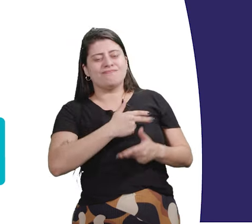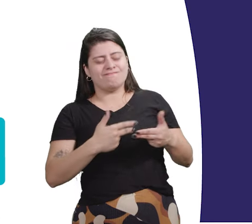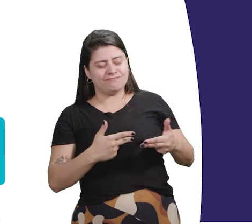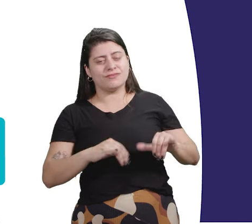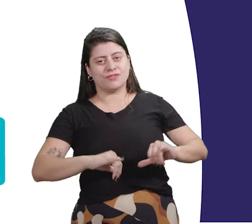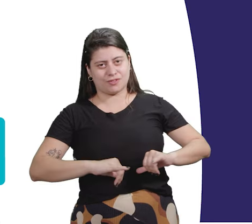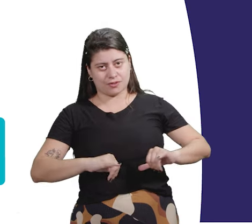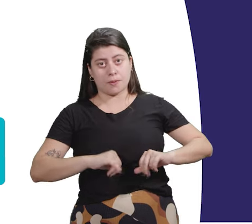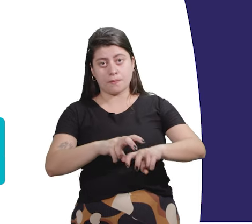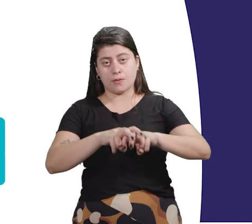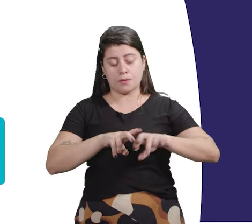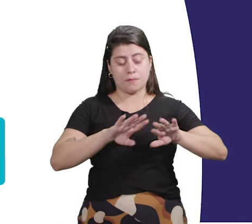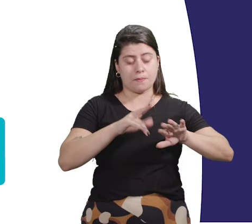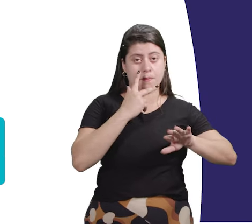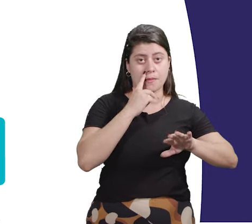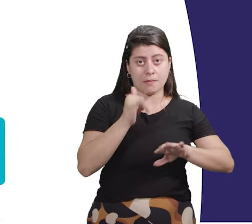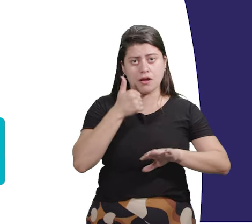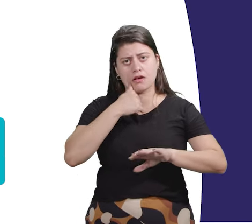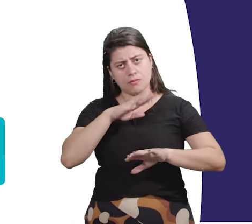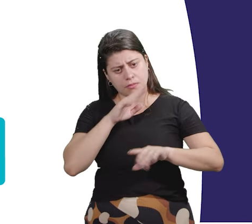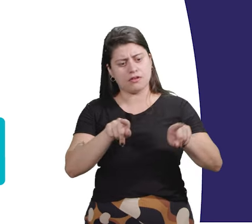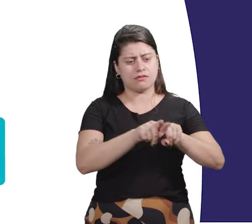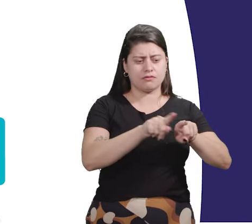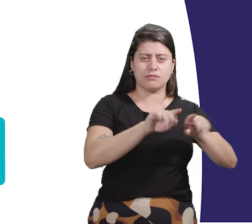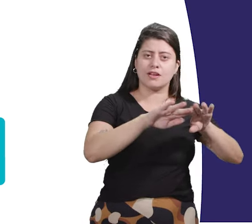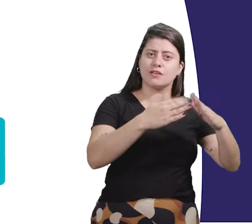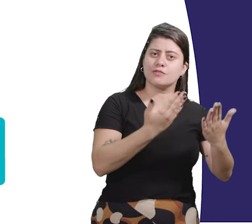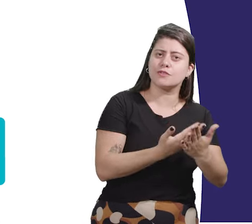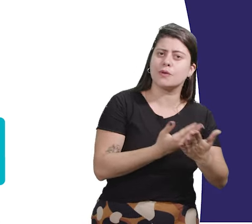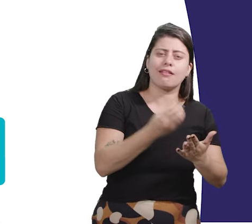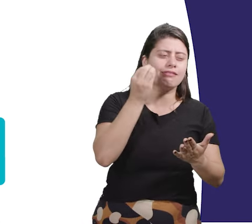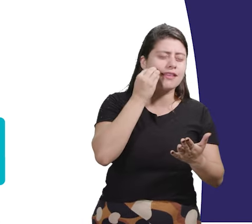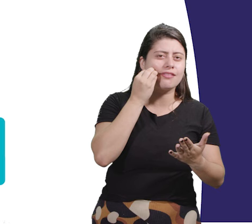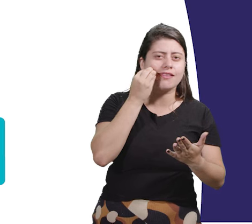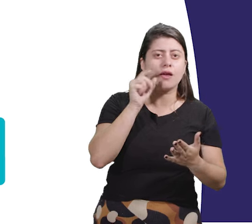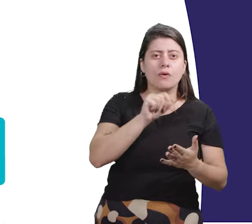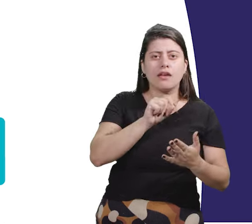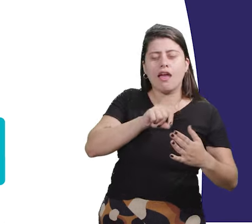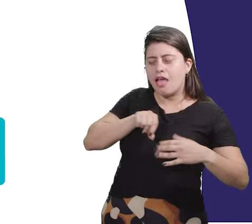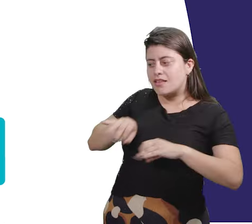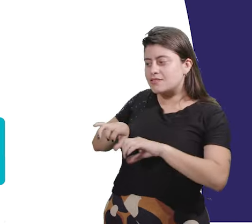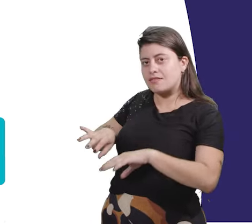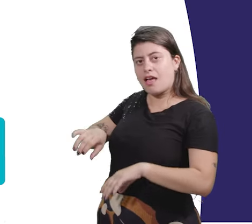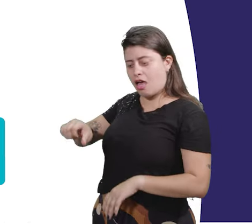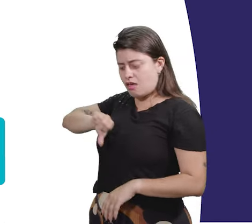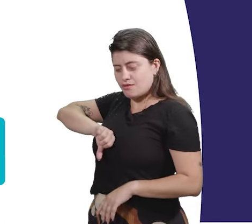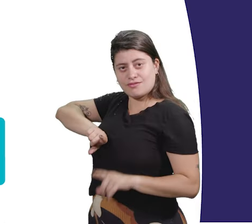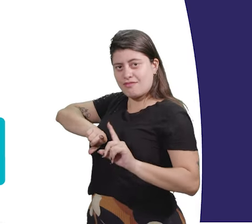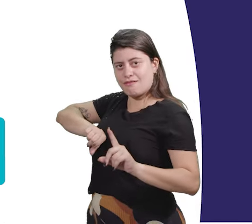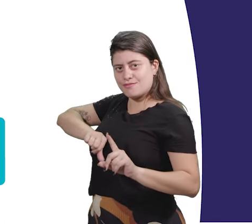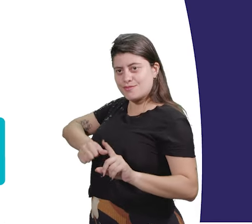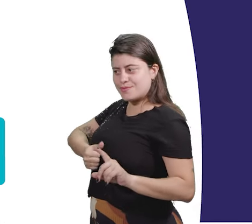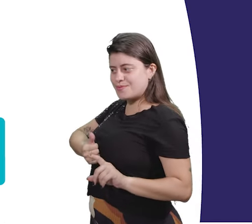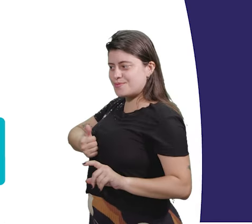um fortalecimento, né, da autoestima da criança, aquilo que a gente falou também sobre a validação,